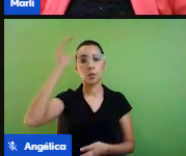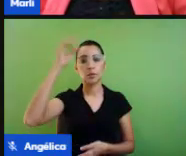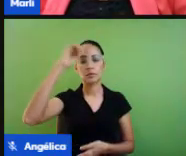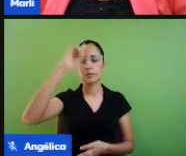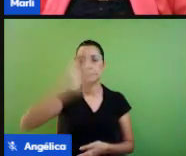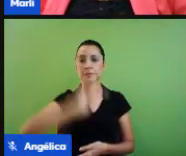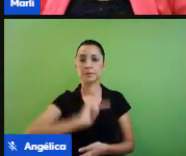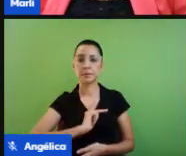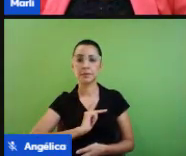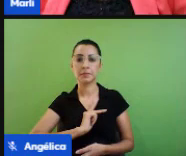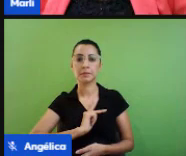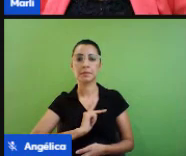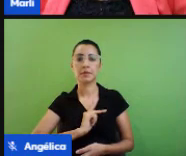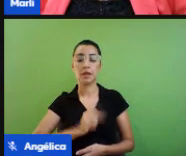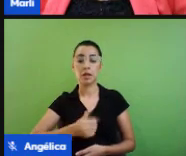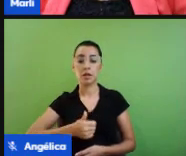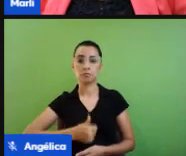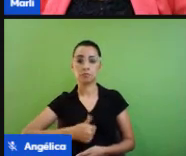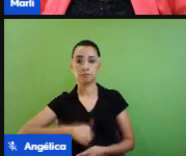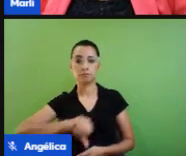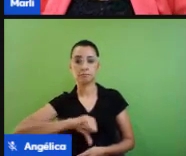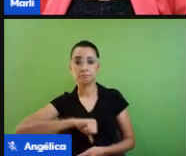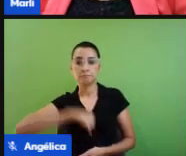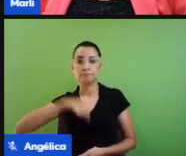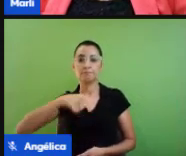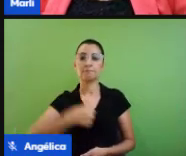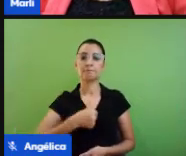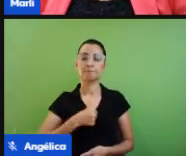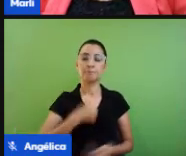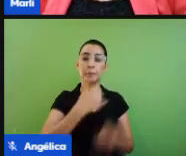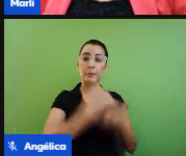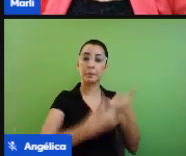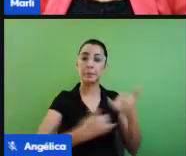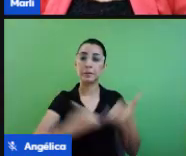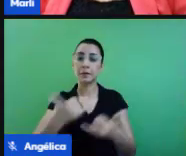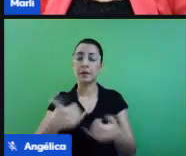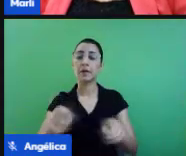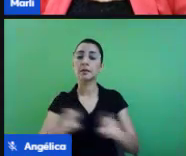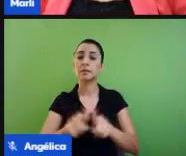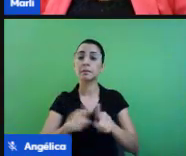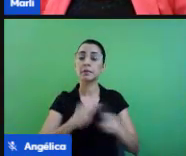a autoestima, o brincar e a transformação.